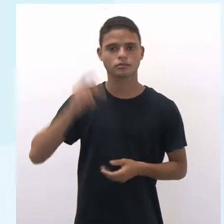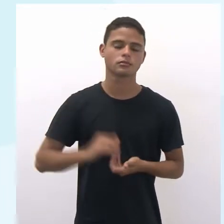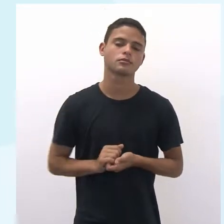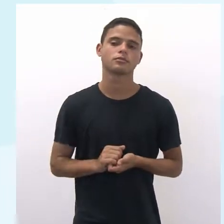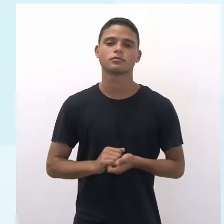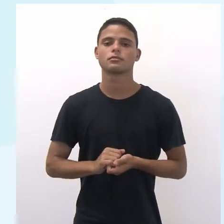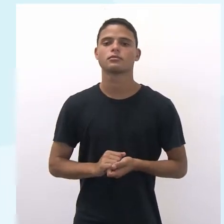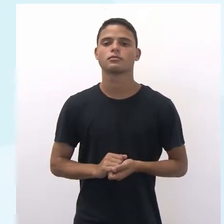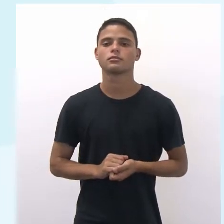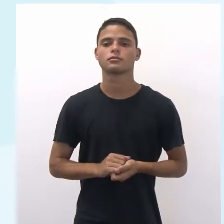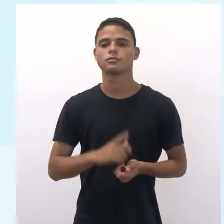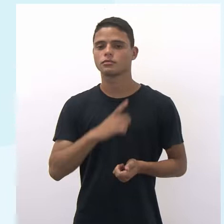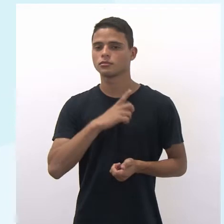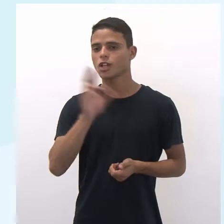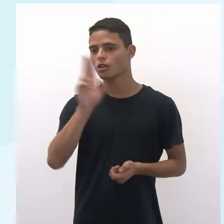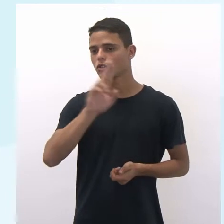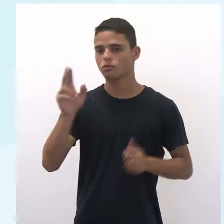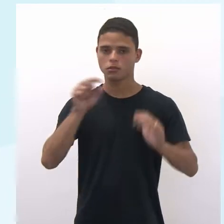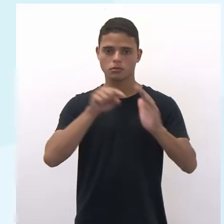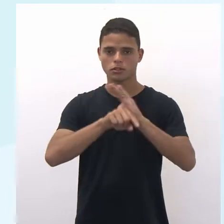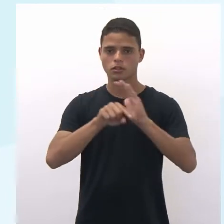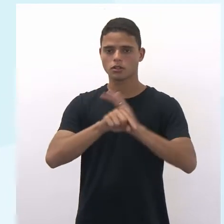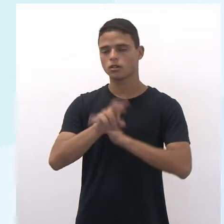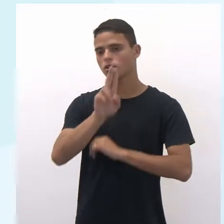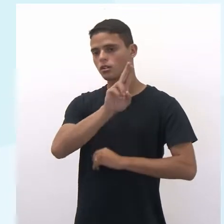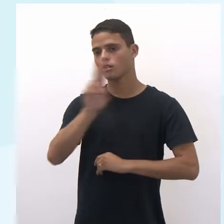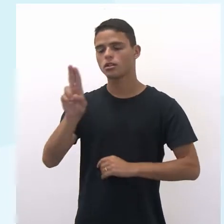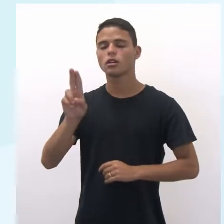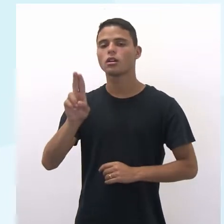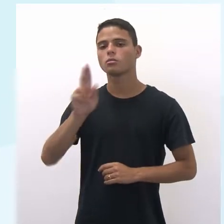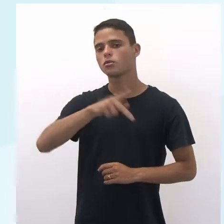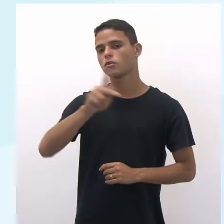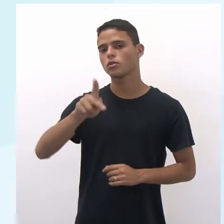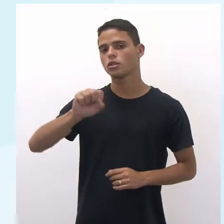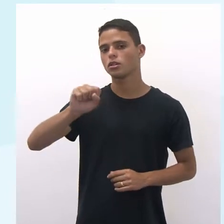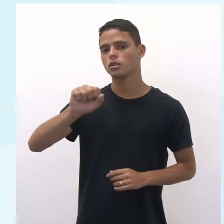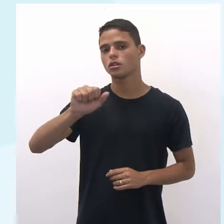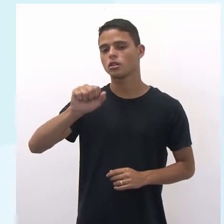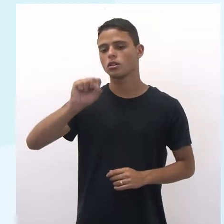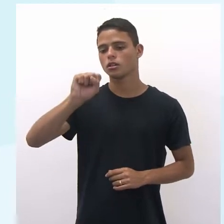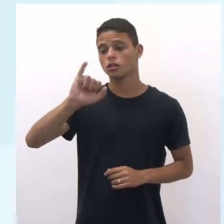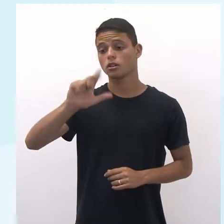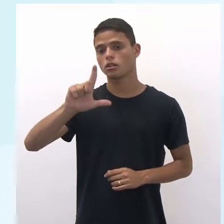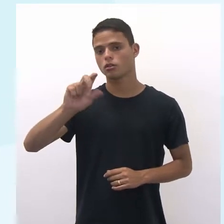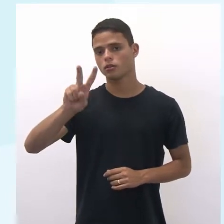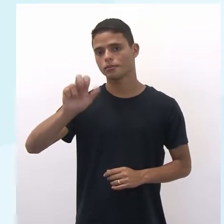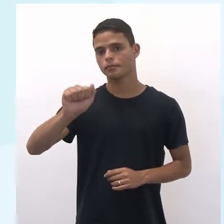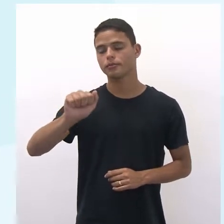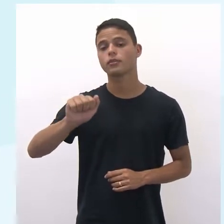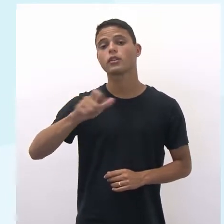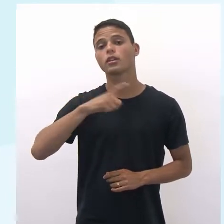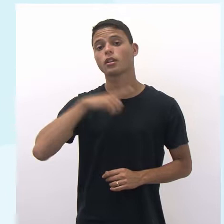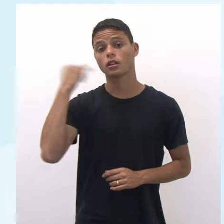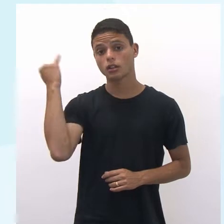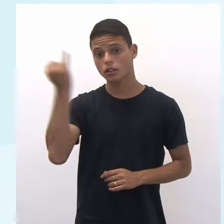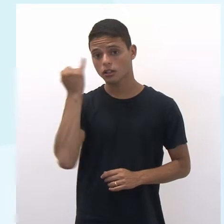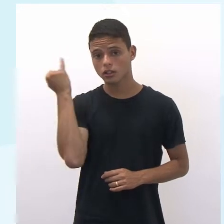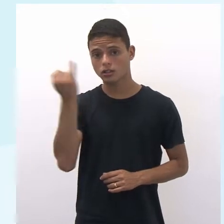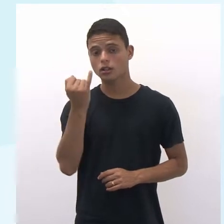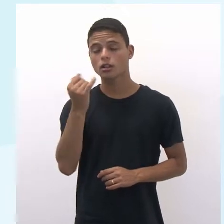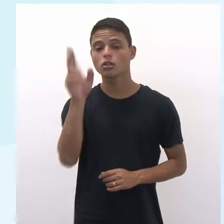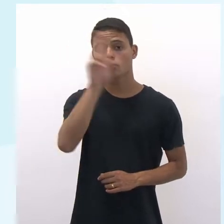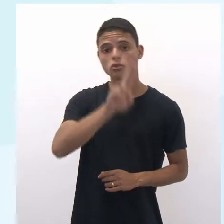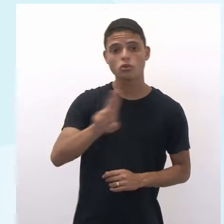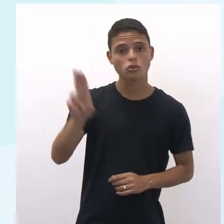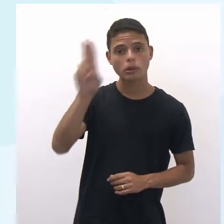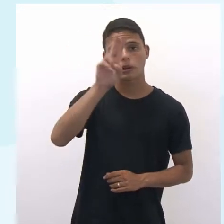do pesquisador, professor Silva Júnior, sobre a importância do uso dos recursos